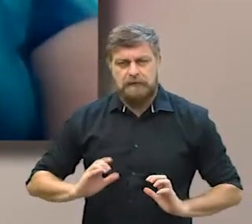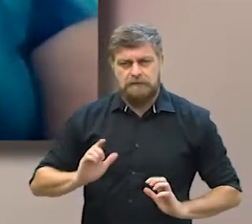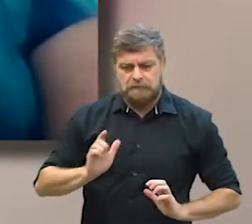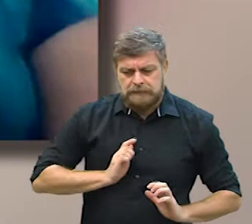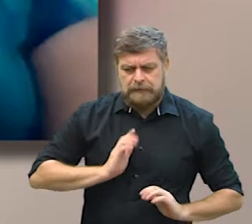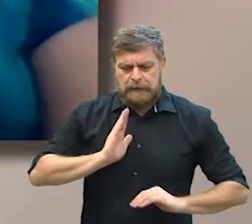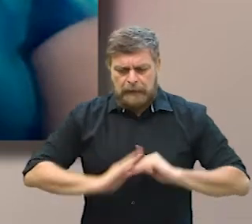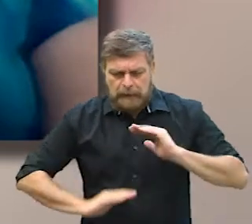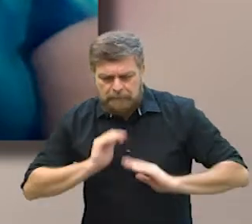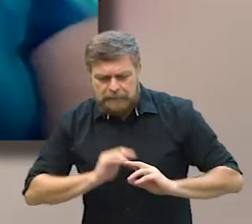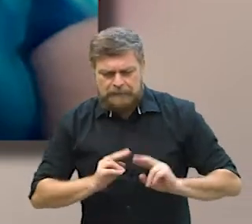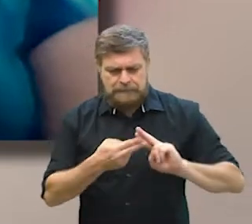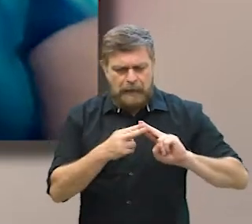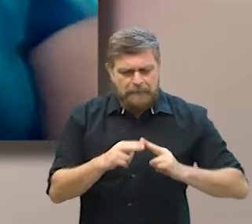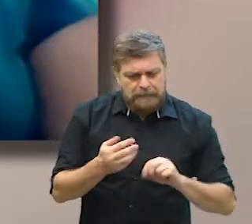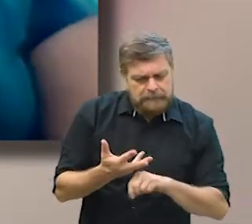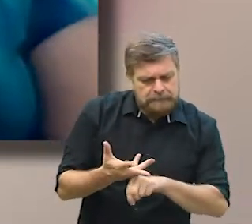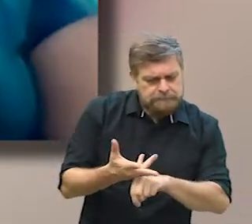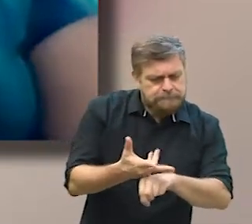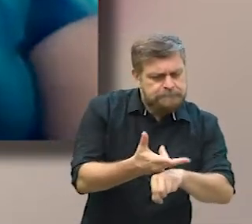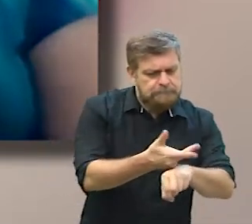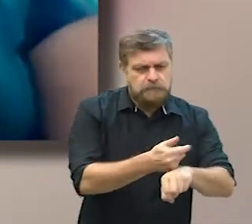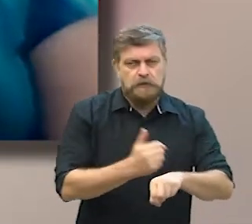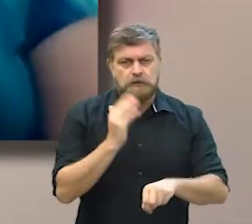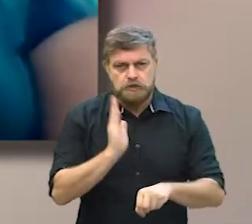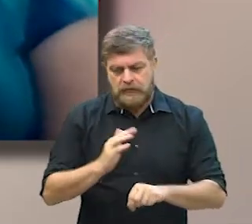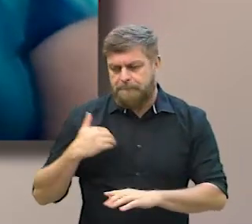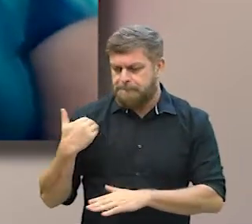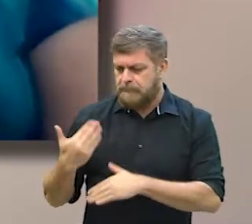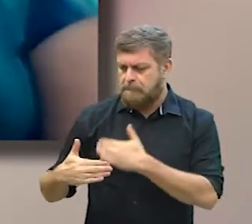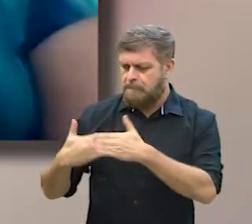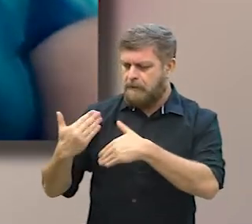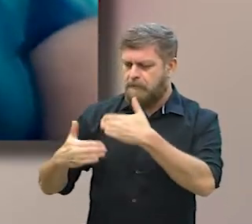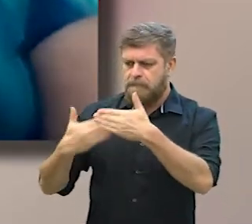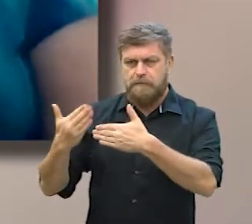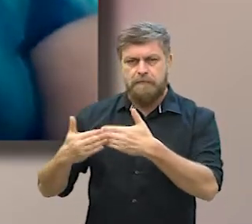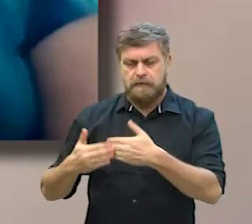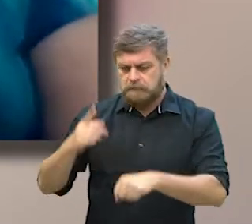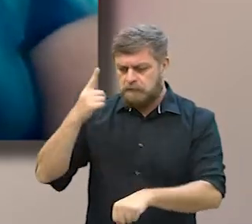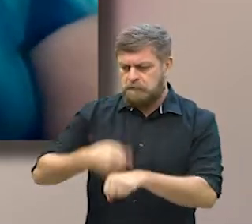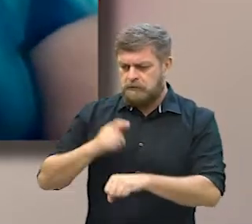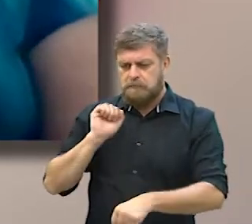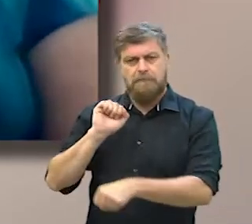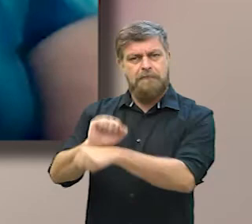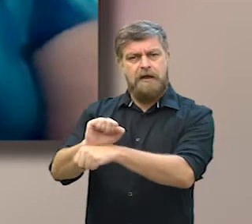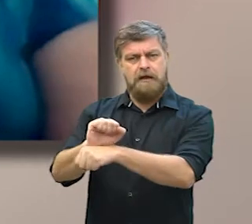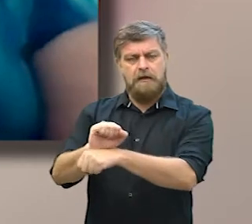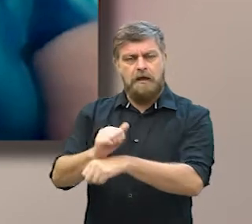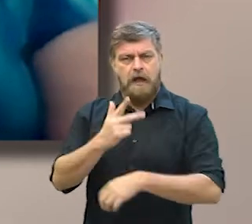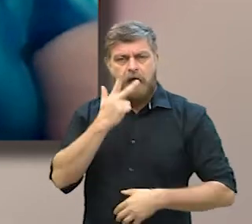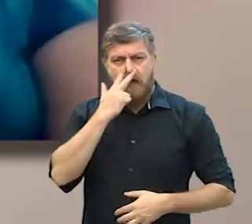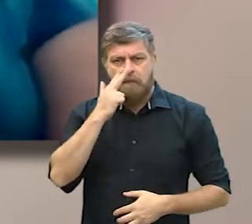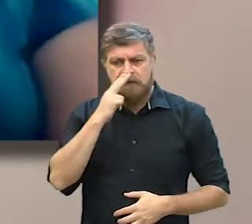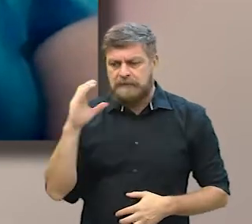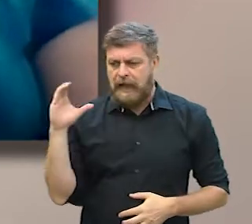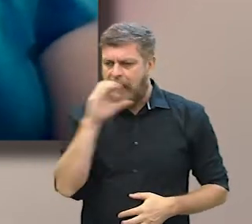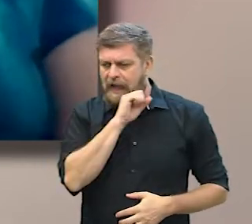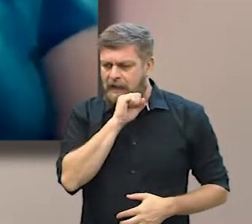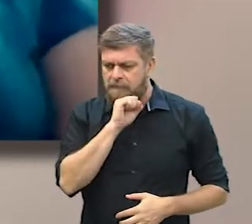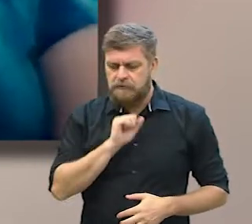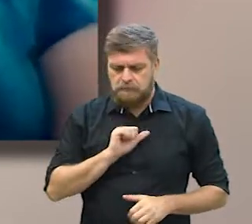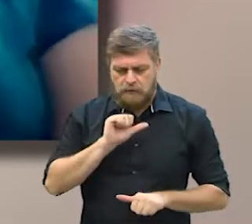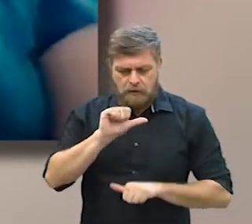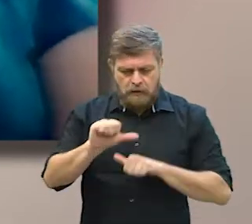comportamentos, né, reações, várias coisas que já vinham aparecendo no desenvolvimento, é como que da noite para o dia